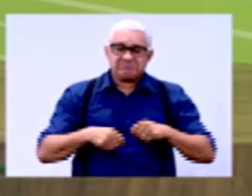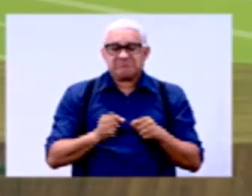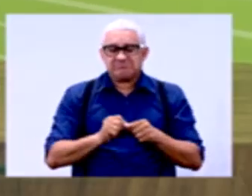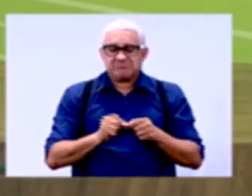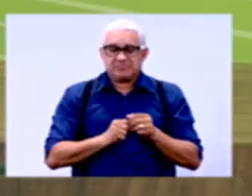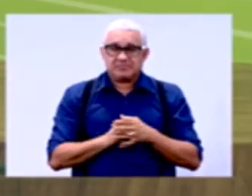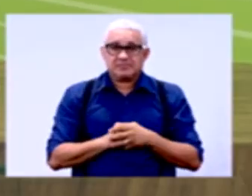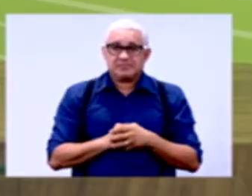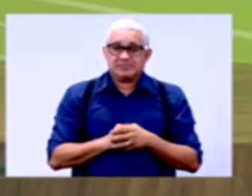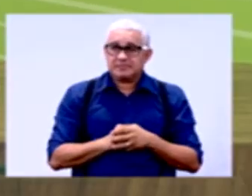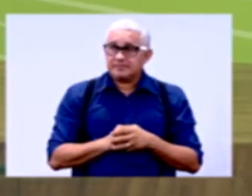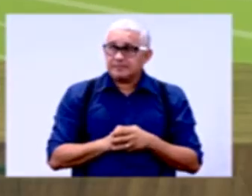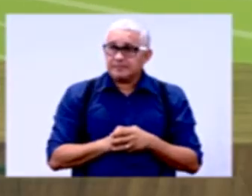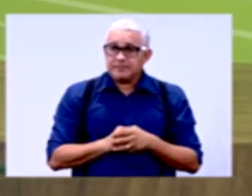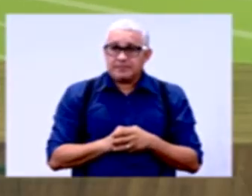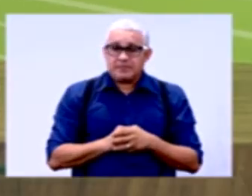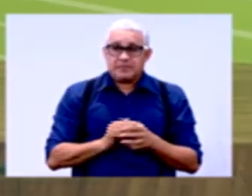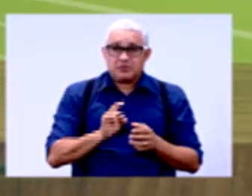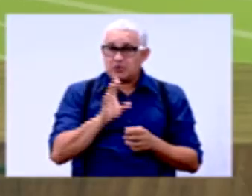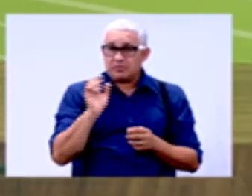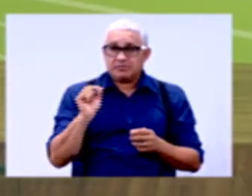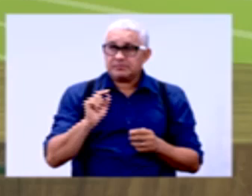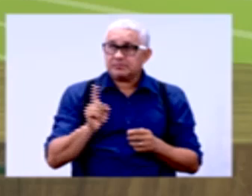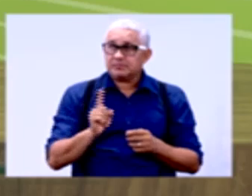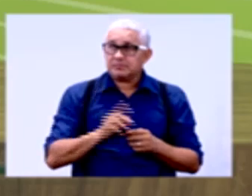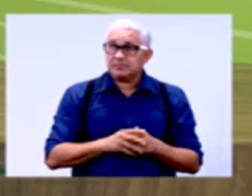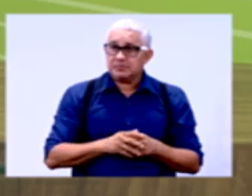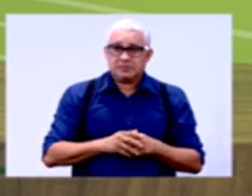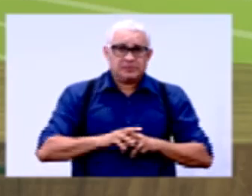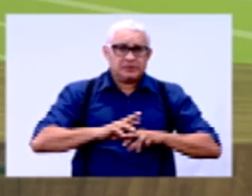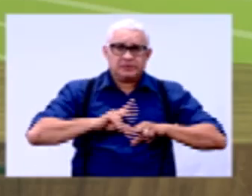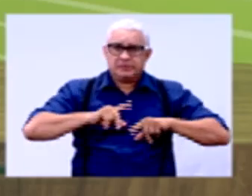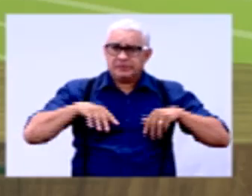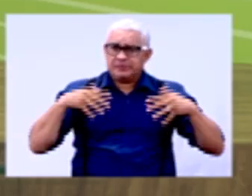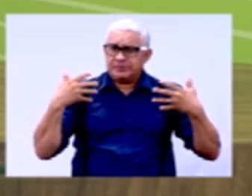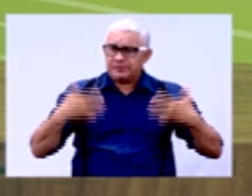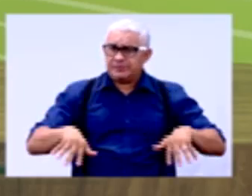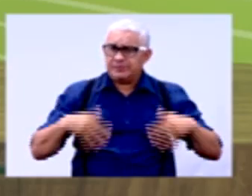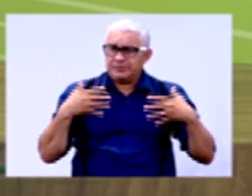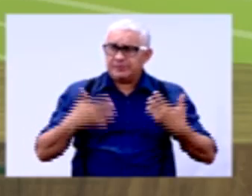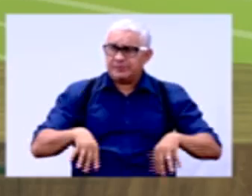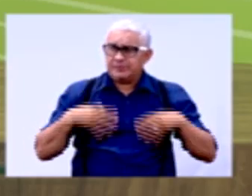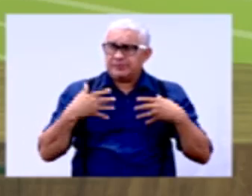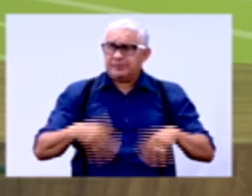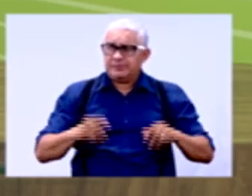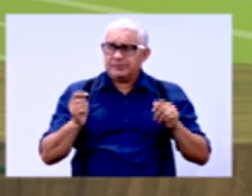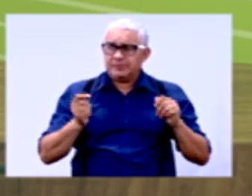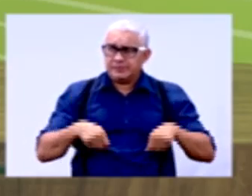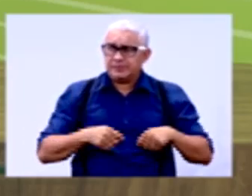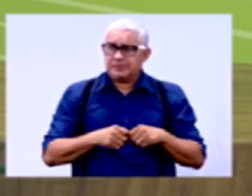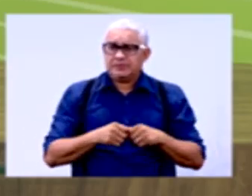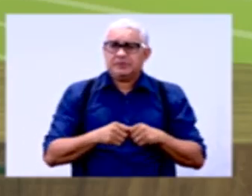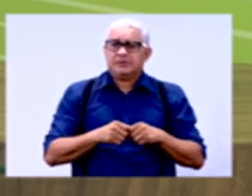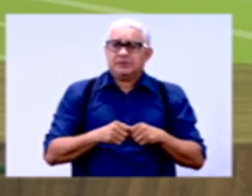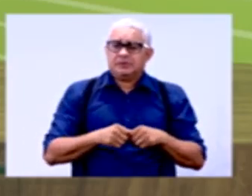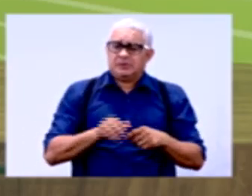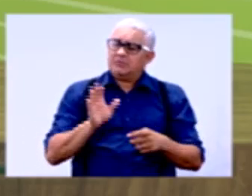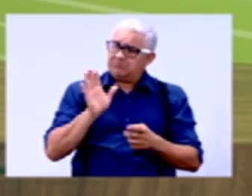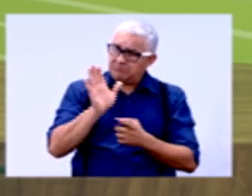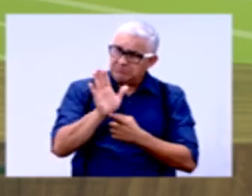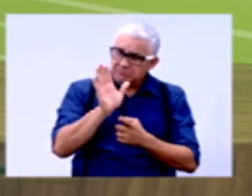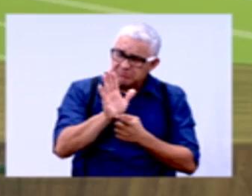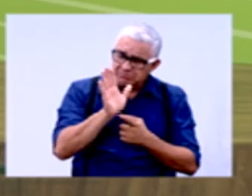daí. Tá? Então, não só isso, milhões de coisas a gente ainda está sendo apresentado,